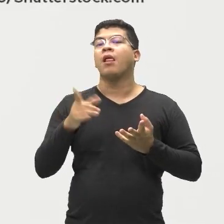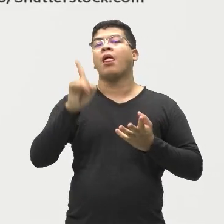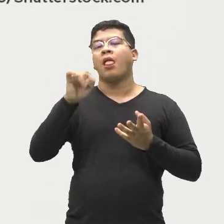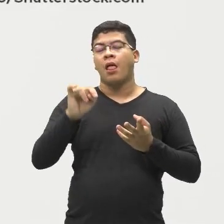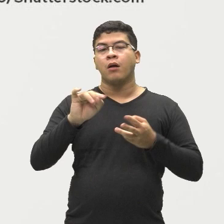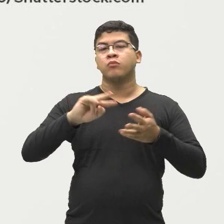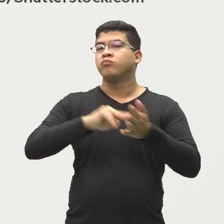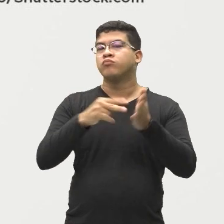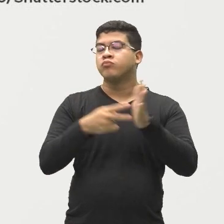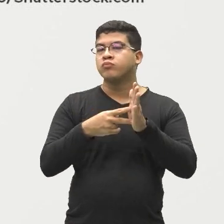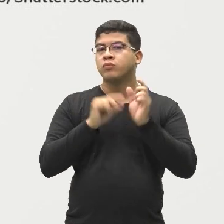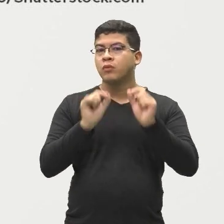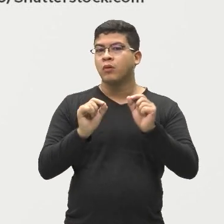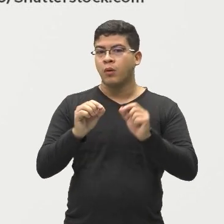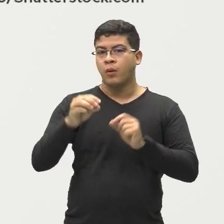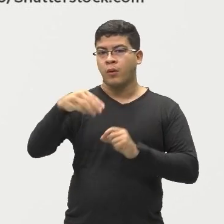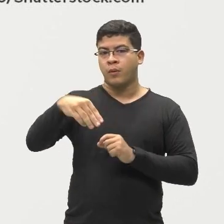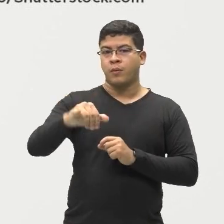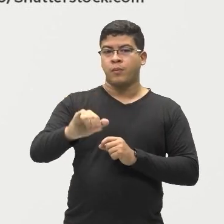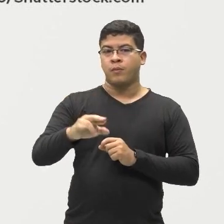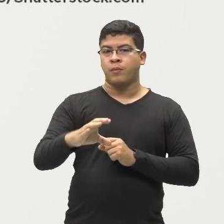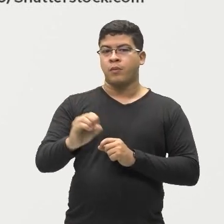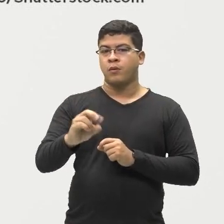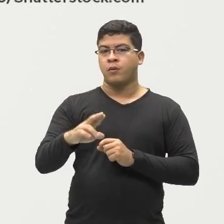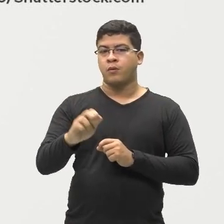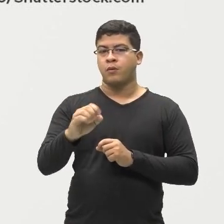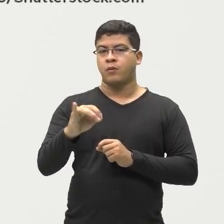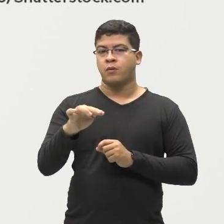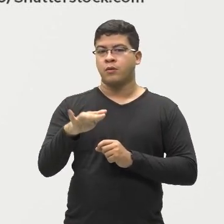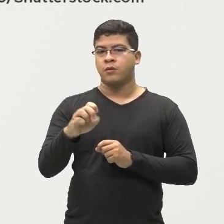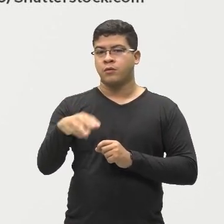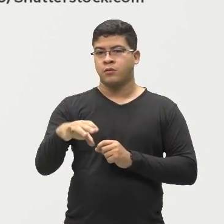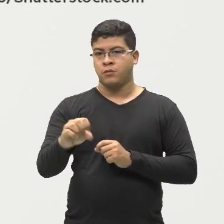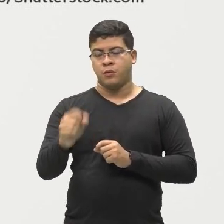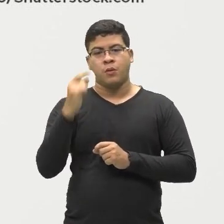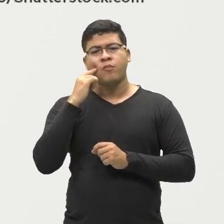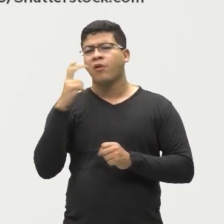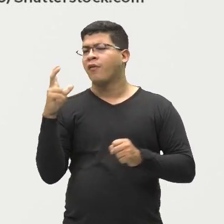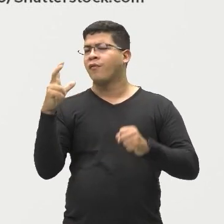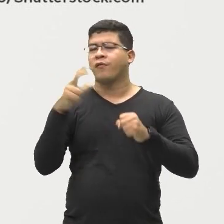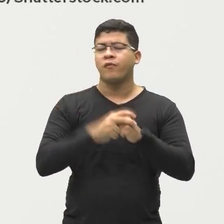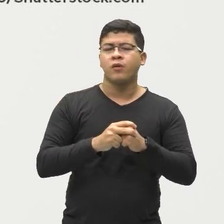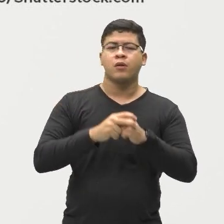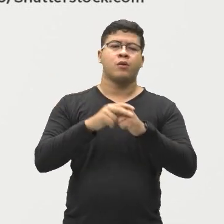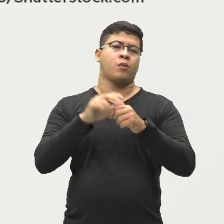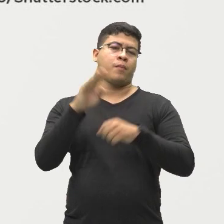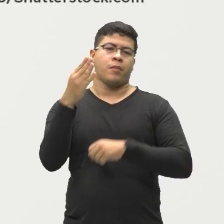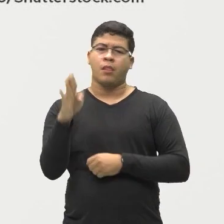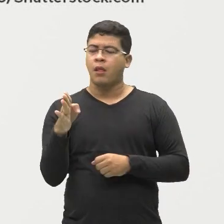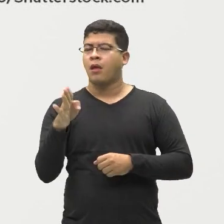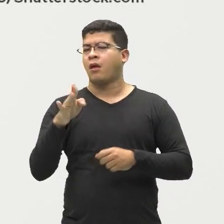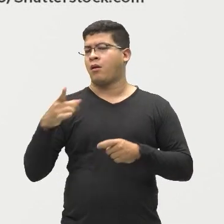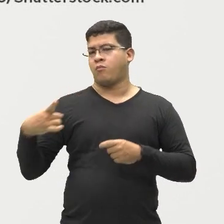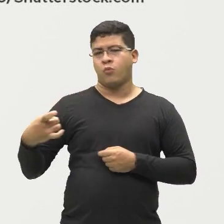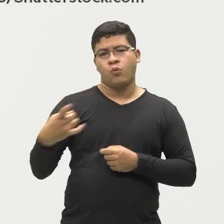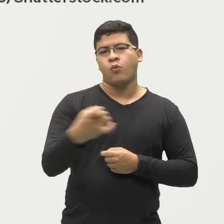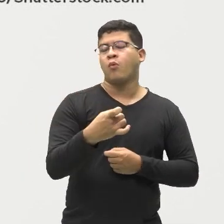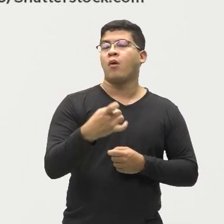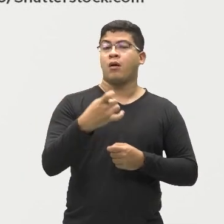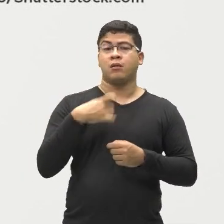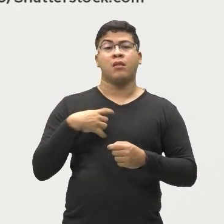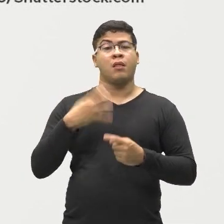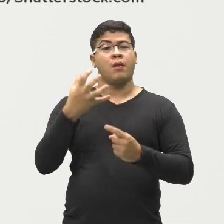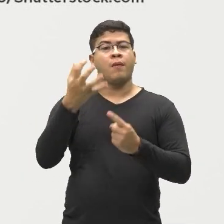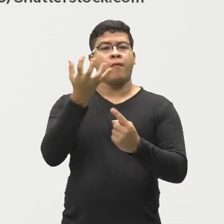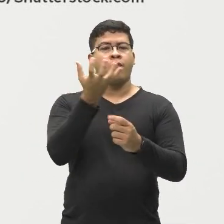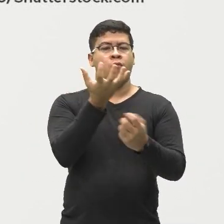micro-organismos, como vírus, bactérias, protozoários ou fungos, que podem estar presentes no organismo